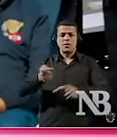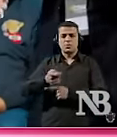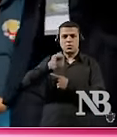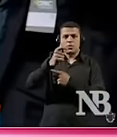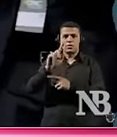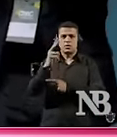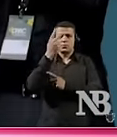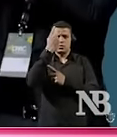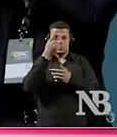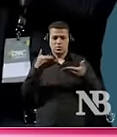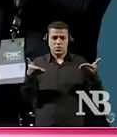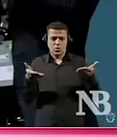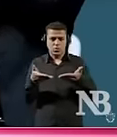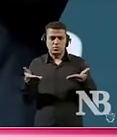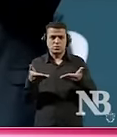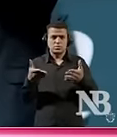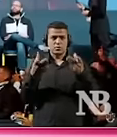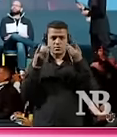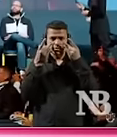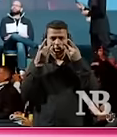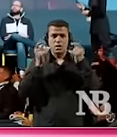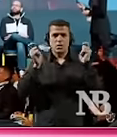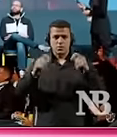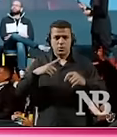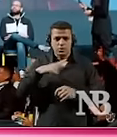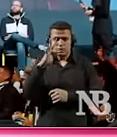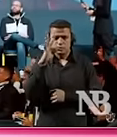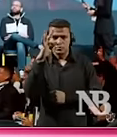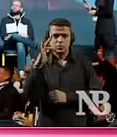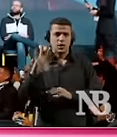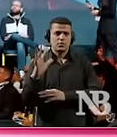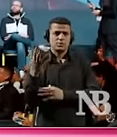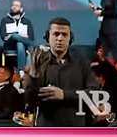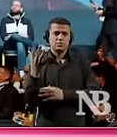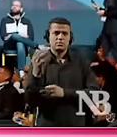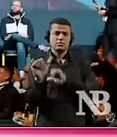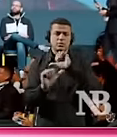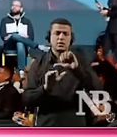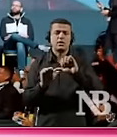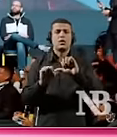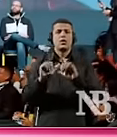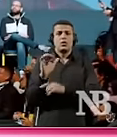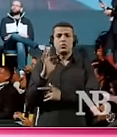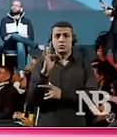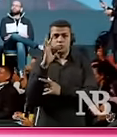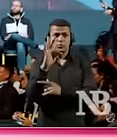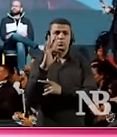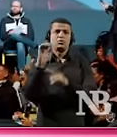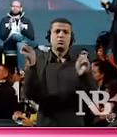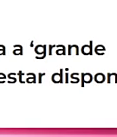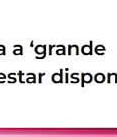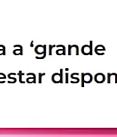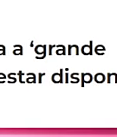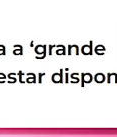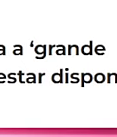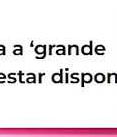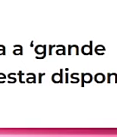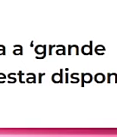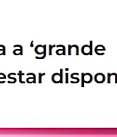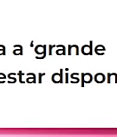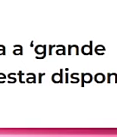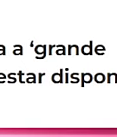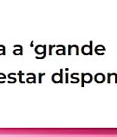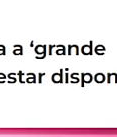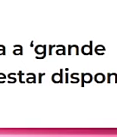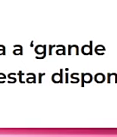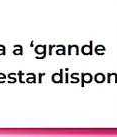pequena mudança no presente vai alterar todo o futuro. O Brasil do futuro, ele existe, mas depende de nós agora. Muito obrigado. Bom, pessoal,